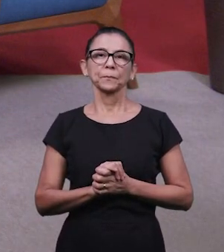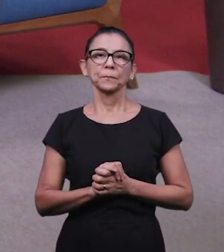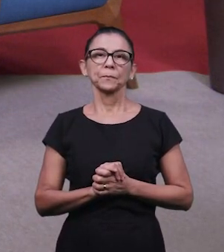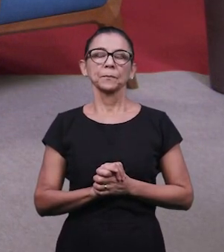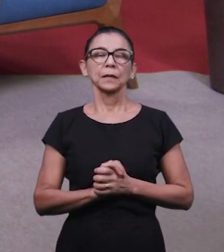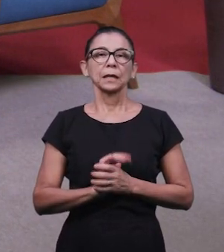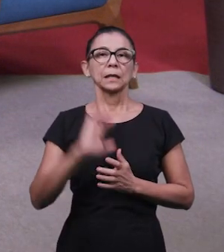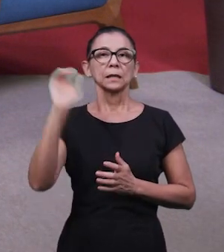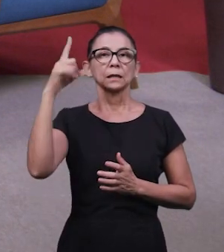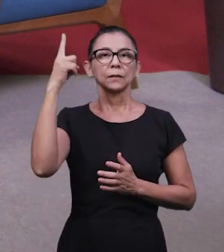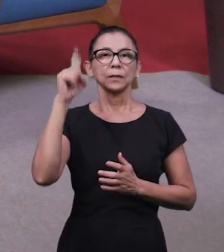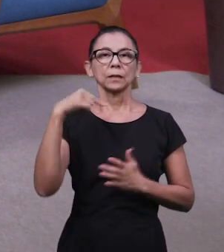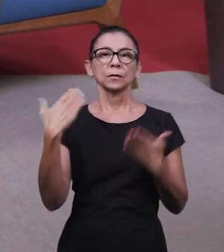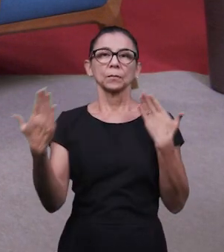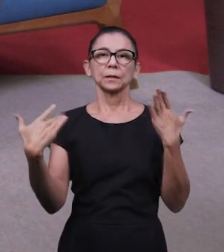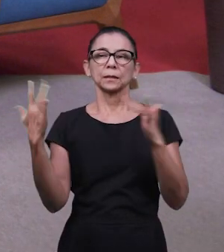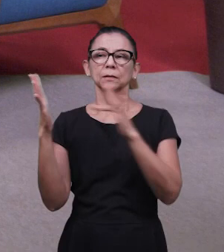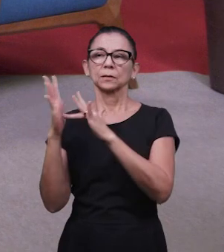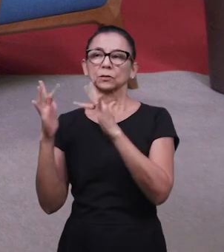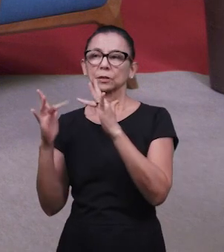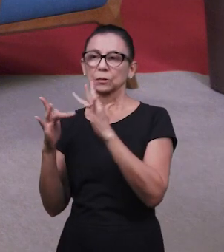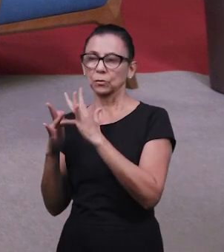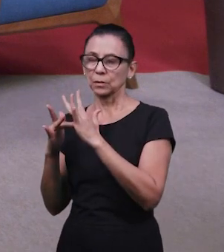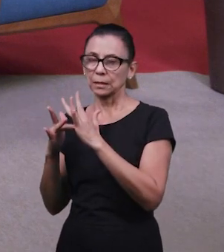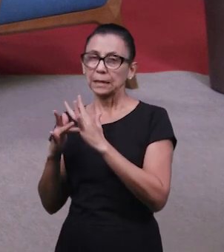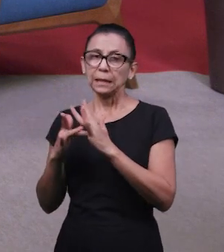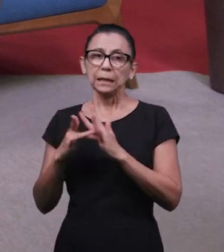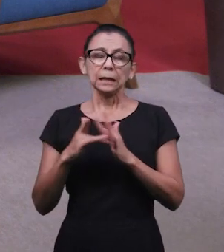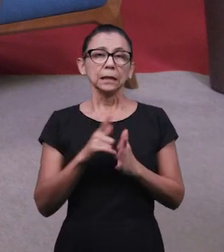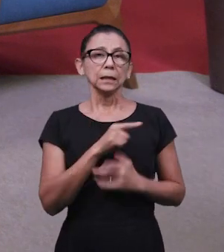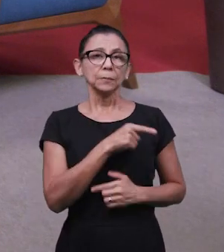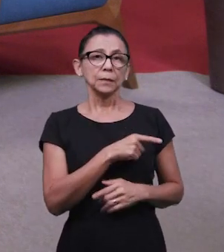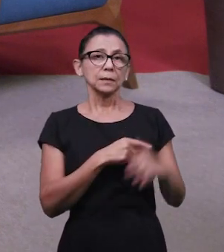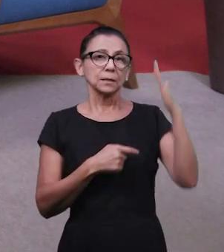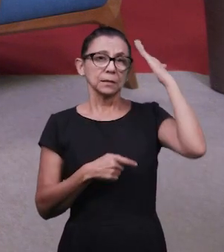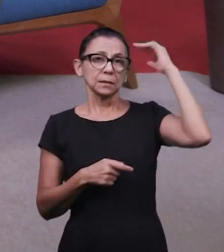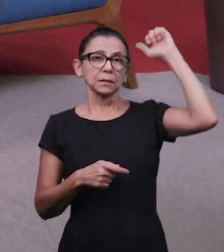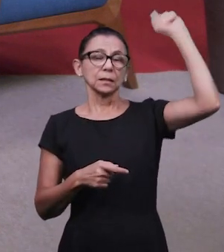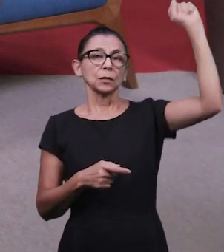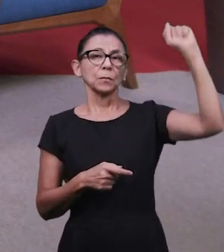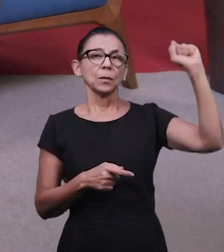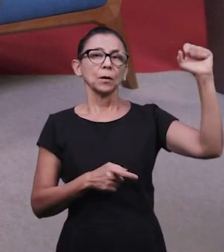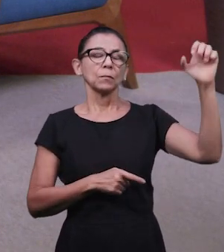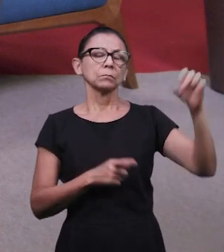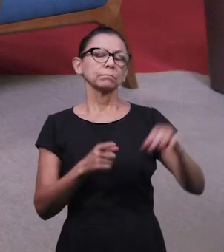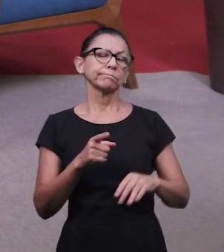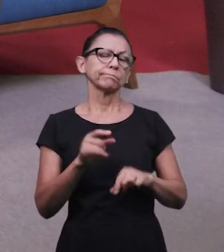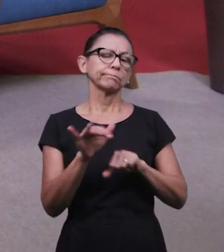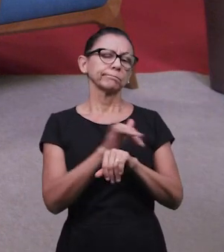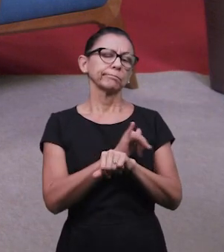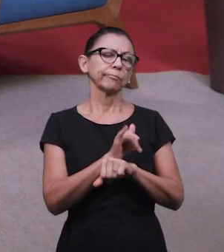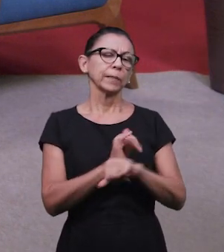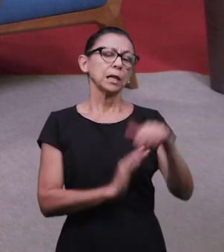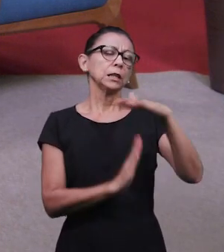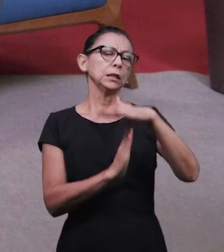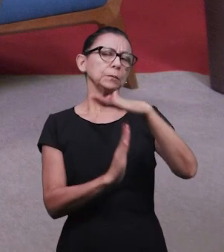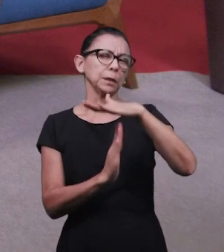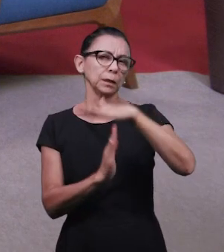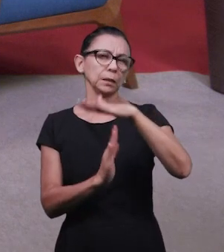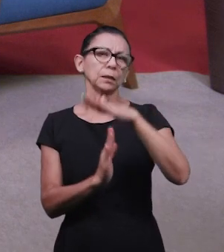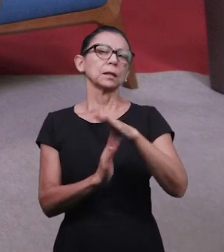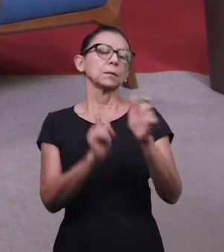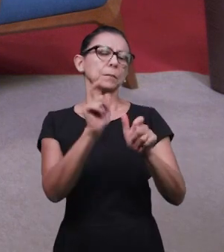Santo de forma profética, ou profetizada no Velho Testamento. Salomão é tipo do Espírito Santo. Davi é tipo